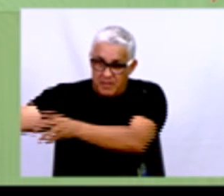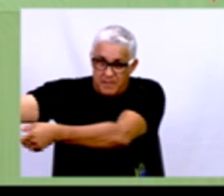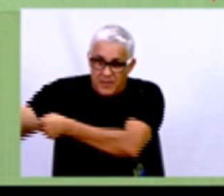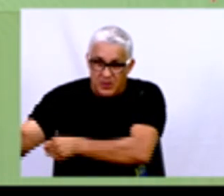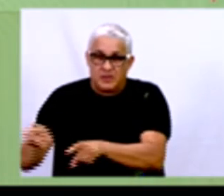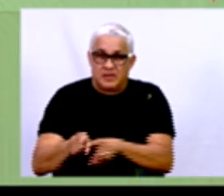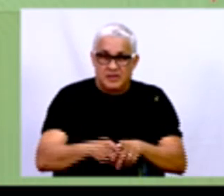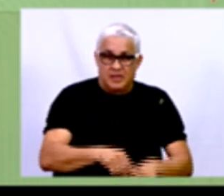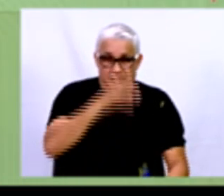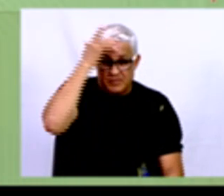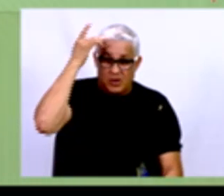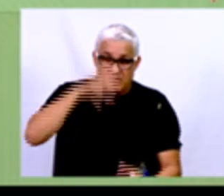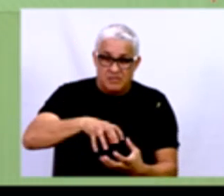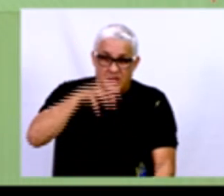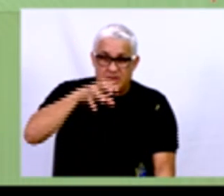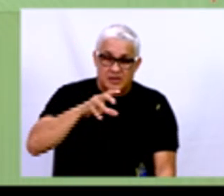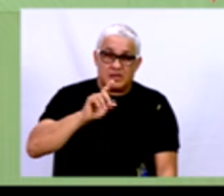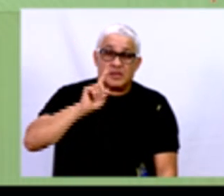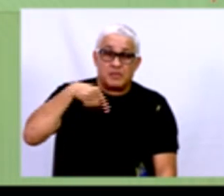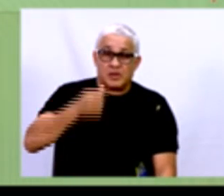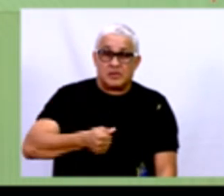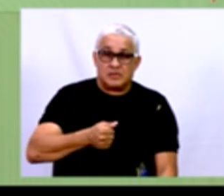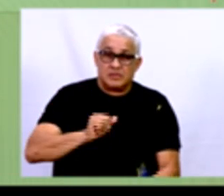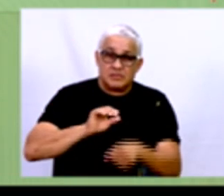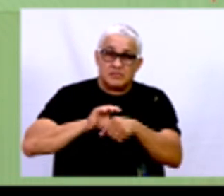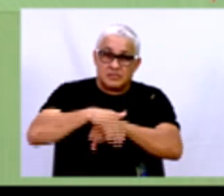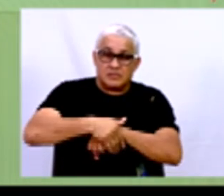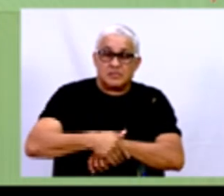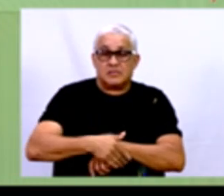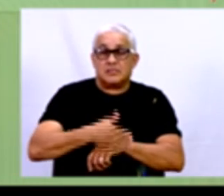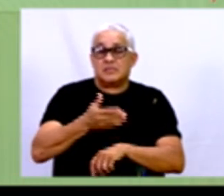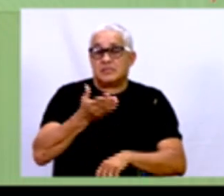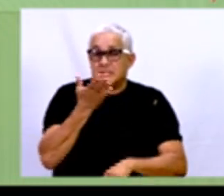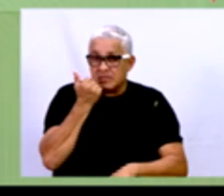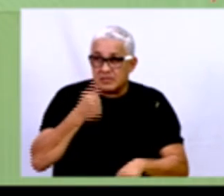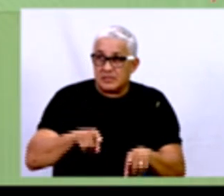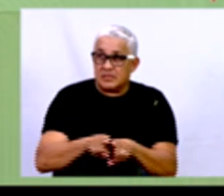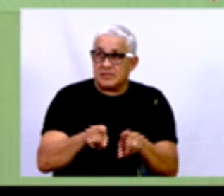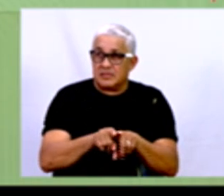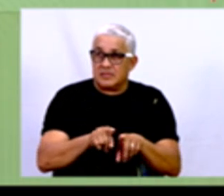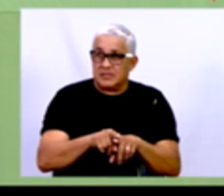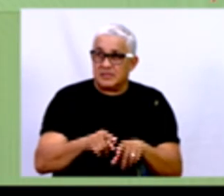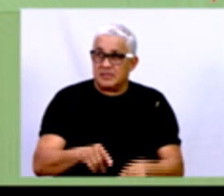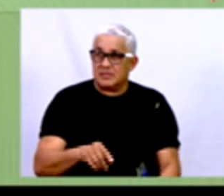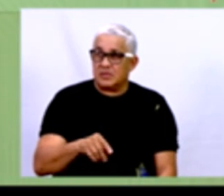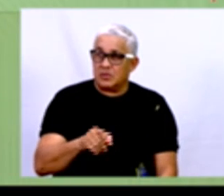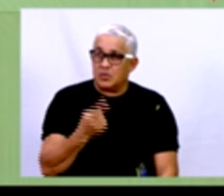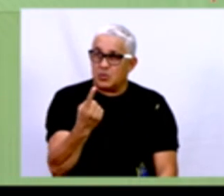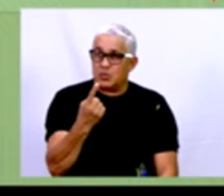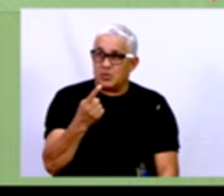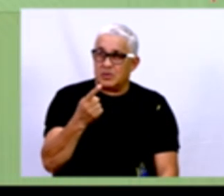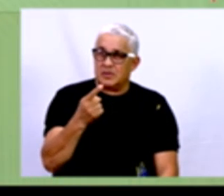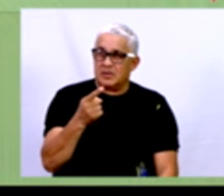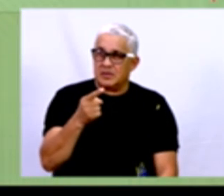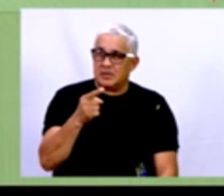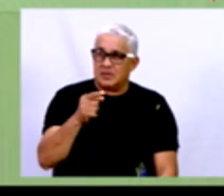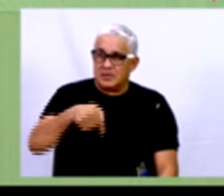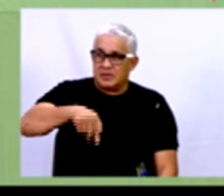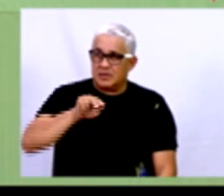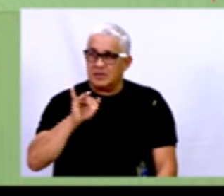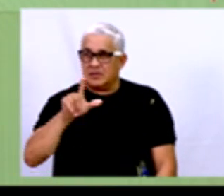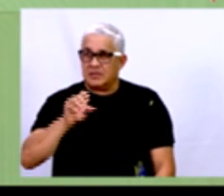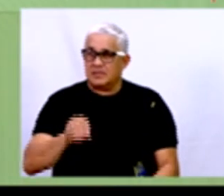mais idosos, depois da janta, faziam 1 quilo, saindo para tomar a fresca. E também